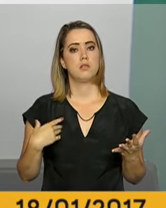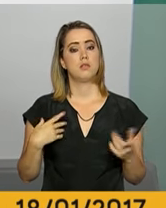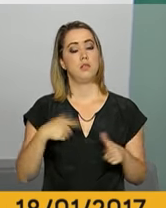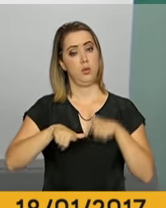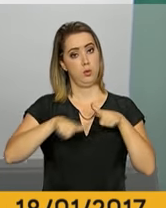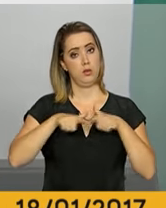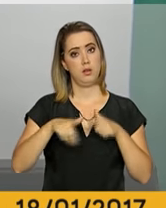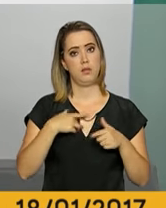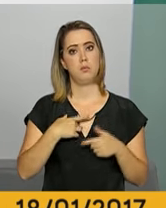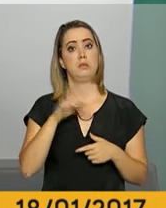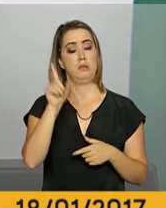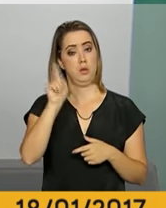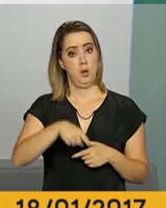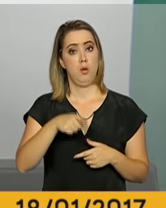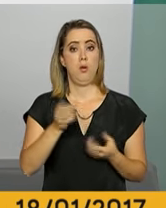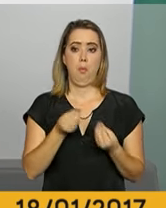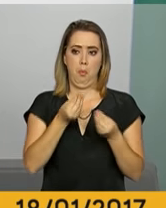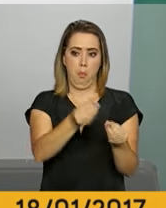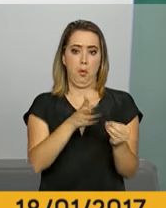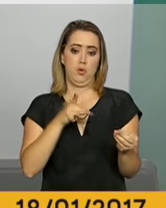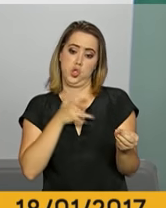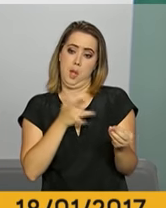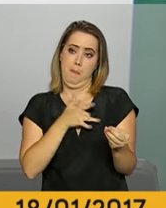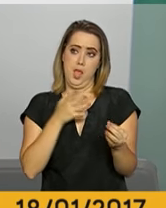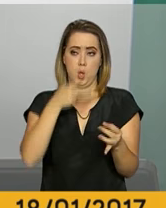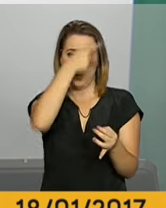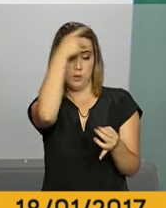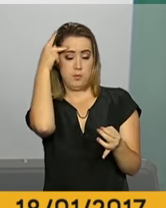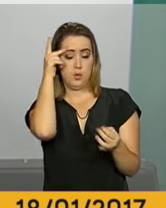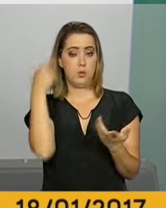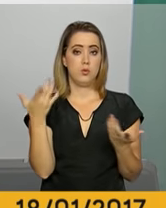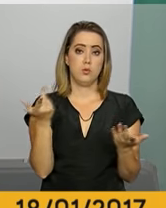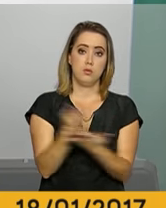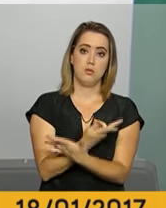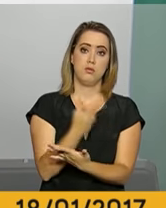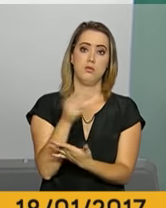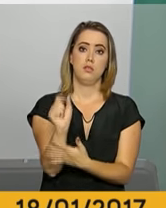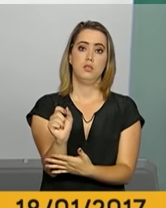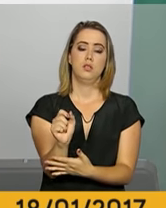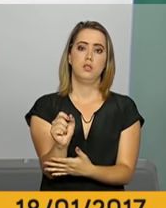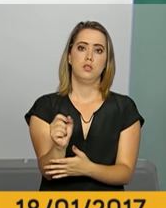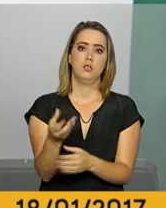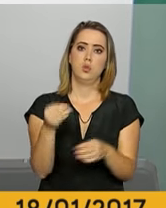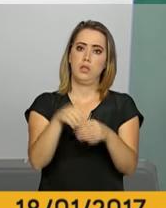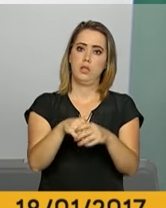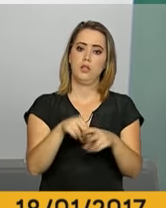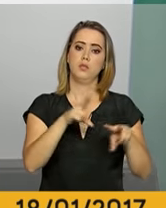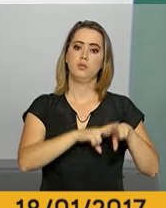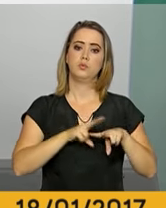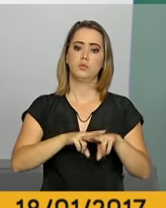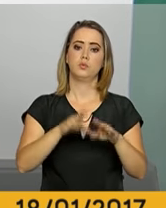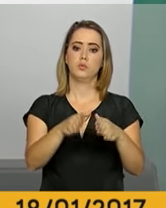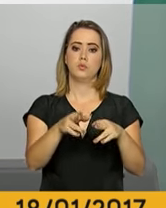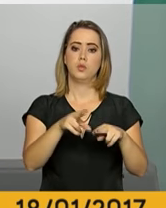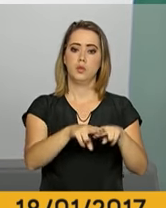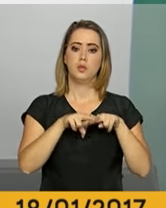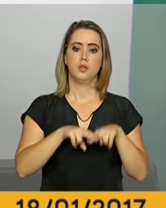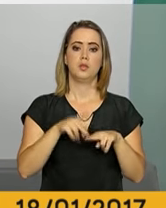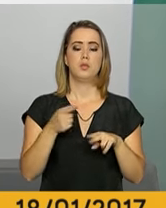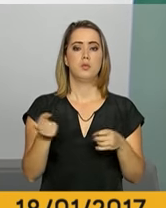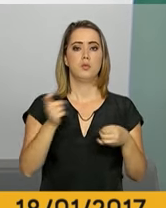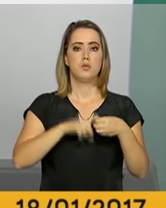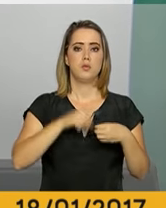fatores de atemorização em relação àqueles que estão nos presídios. E, por isto, volto a